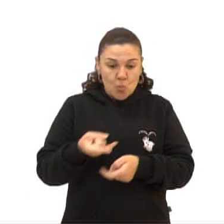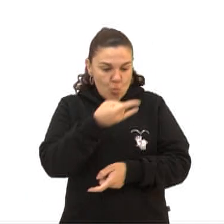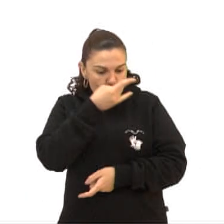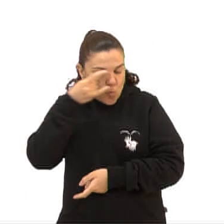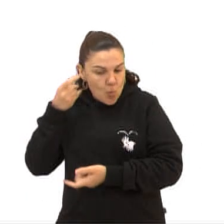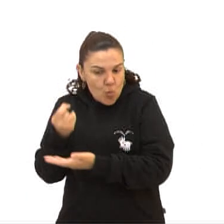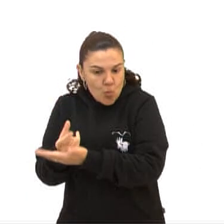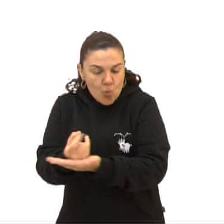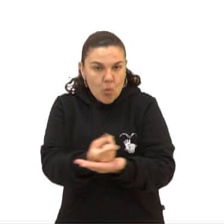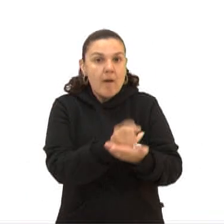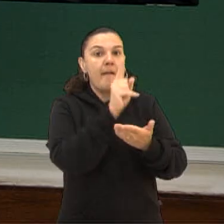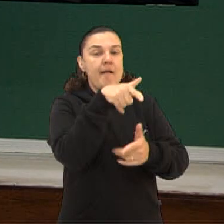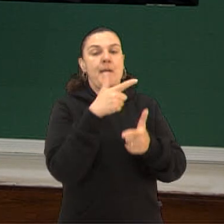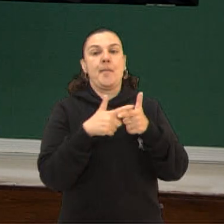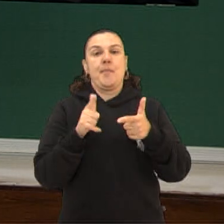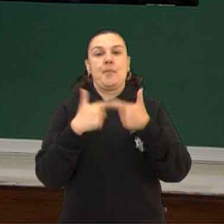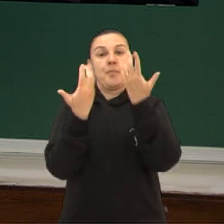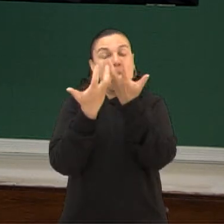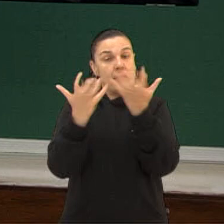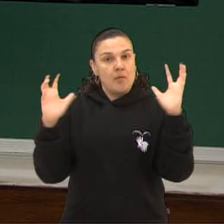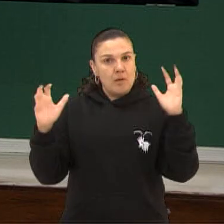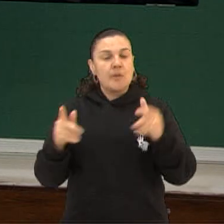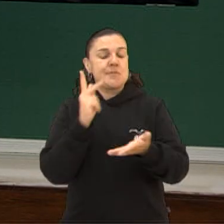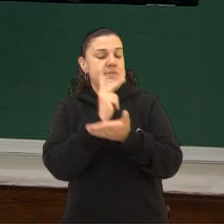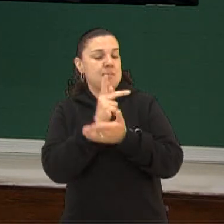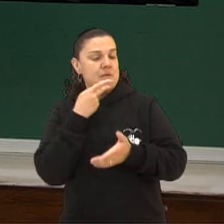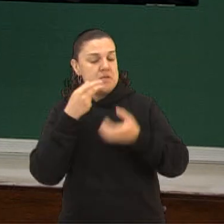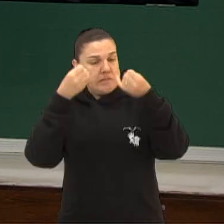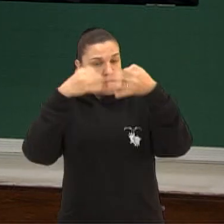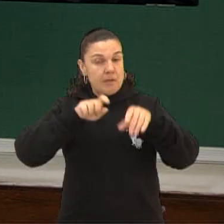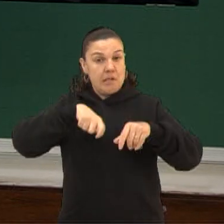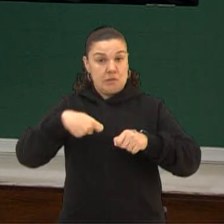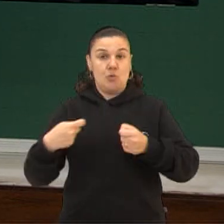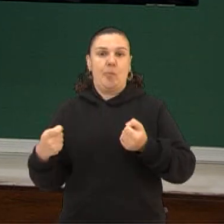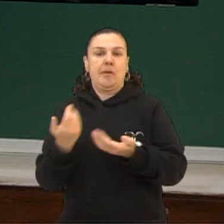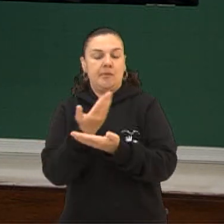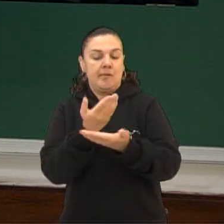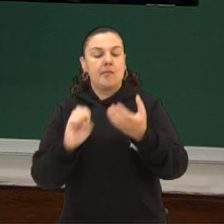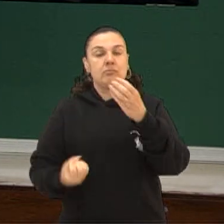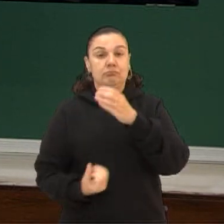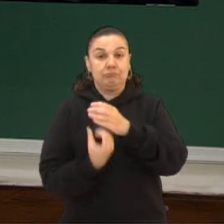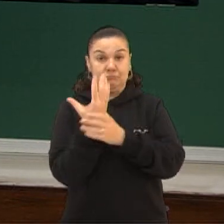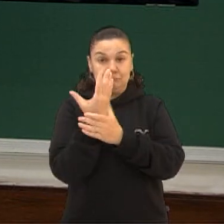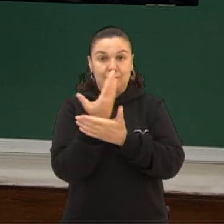problema ecológico. Por isso quando a gente fala de ecologia, geralmente a gente vai tratar da questão do consumismo.